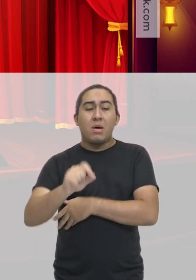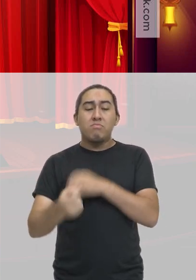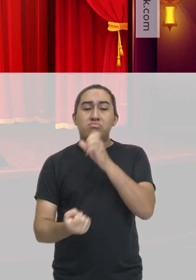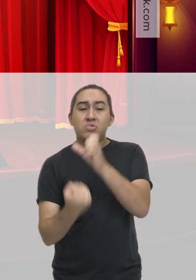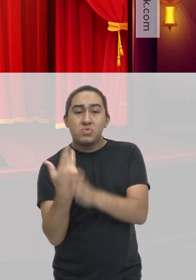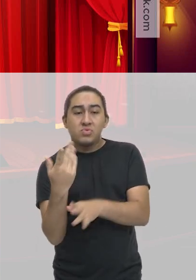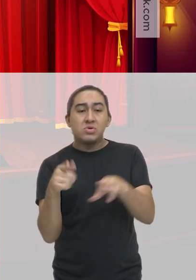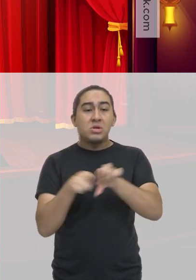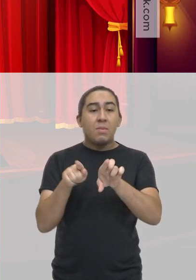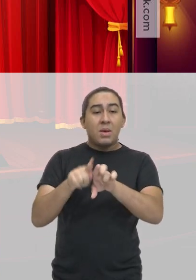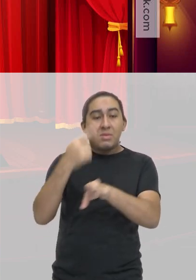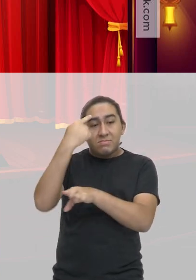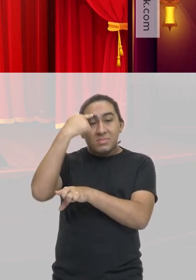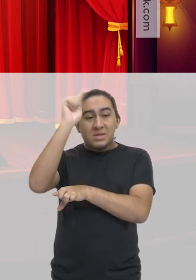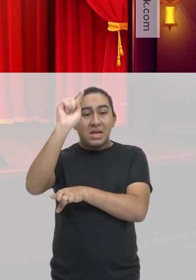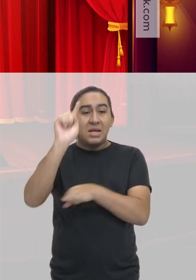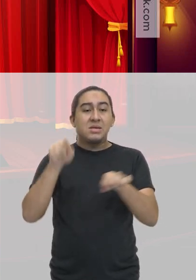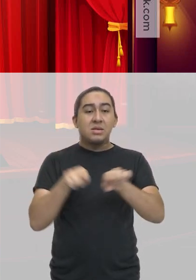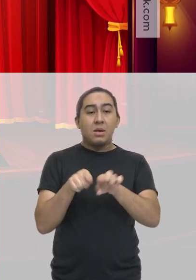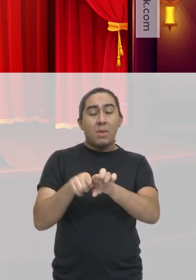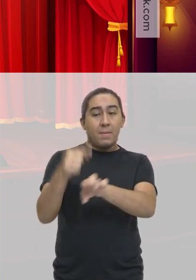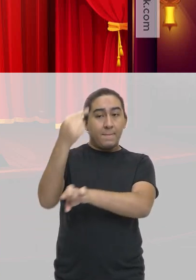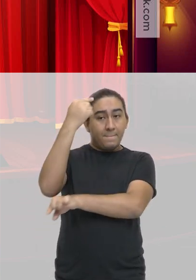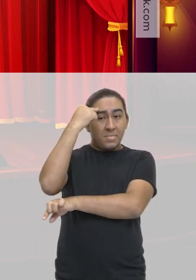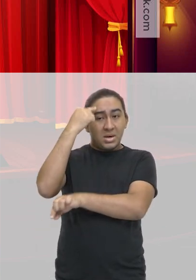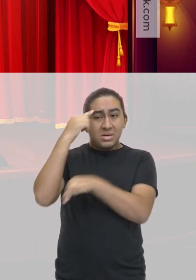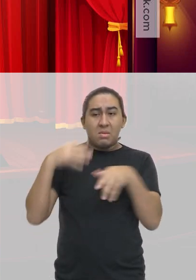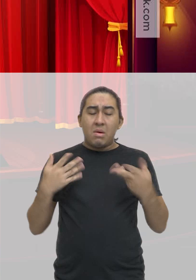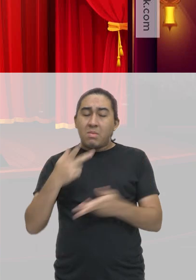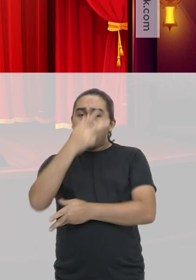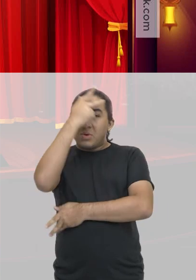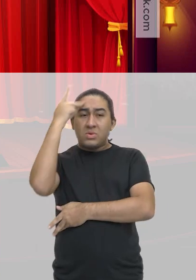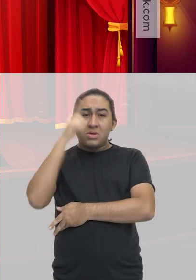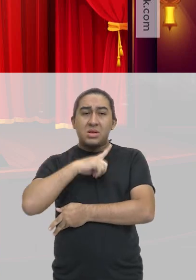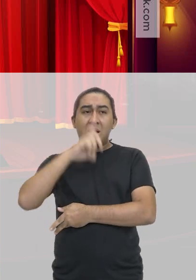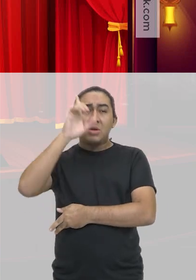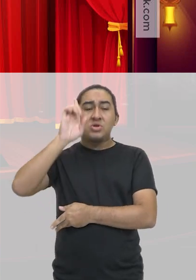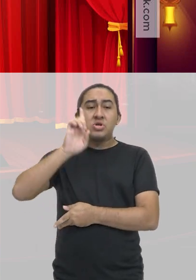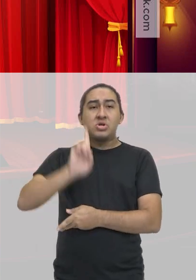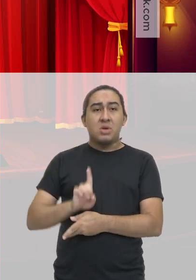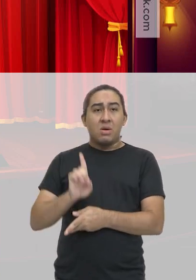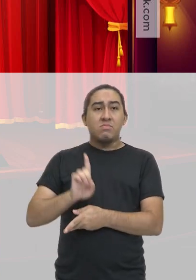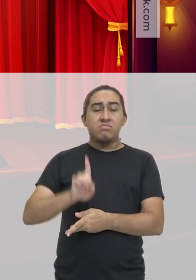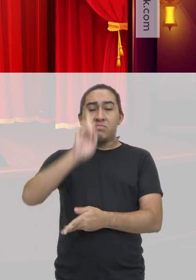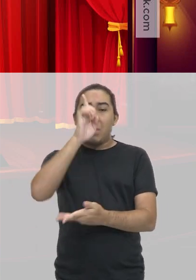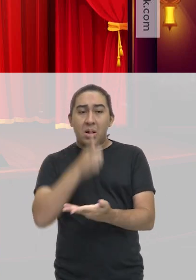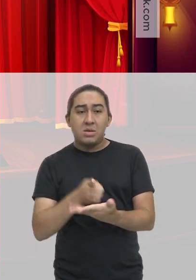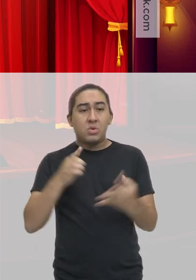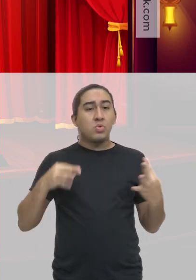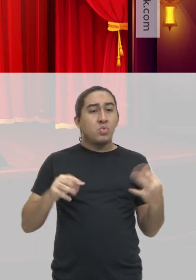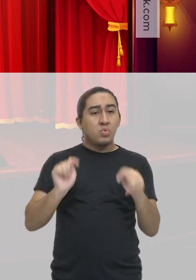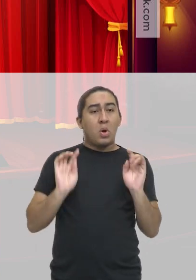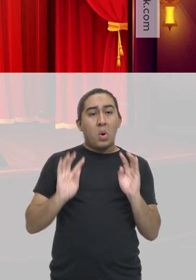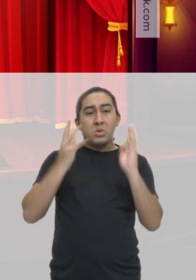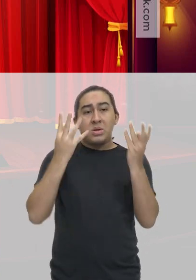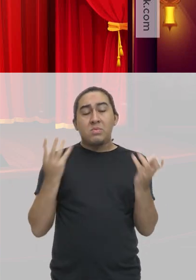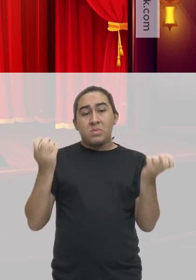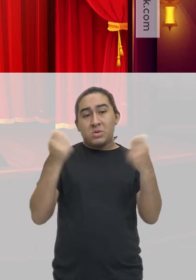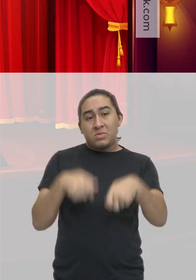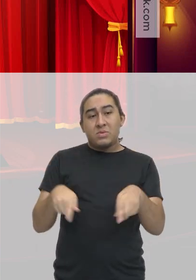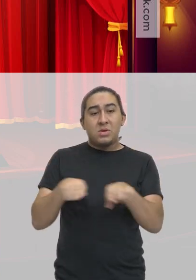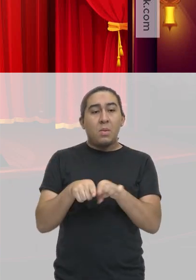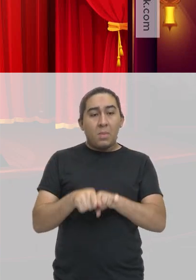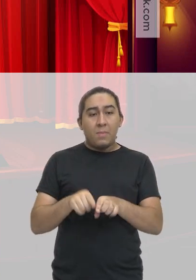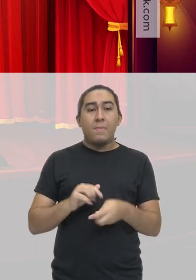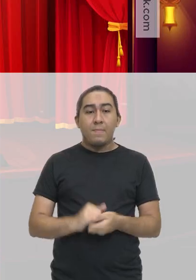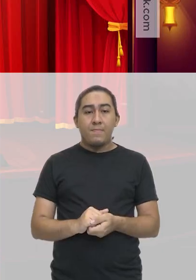quem é que cria, quem é que pensa, quem é que direciona toda a cena, como ela deve acontecer ou